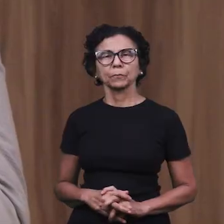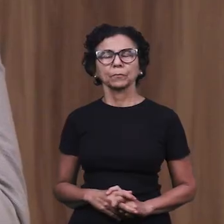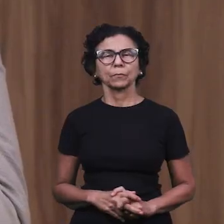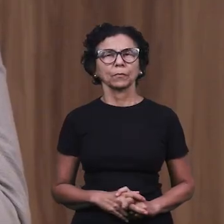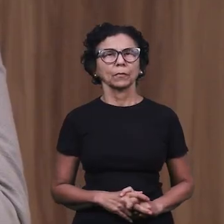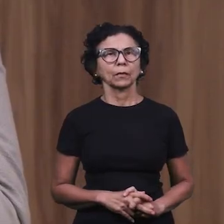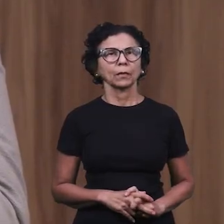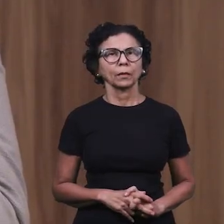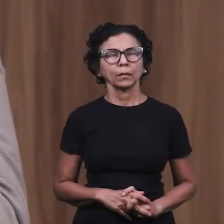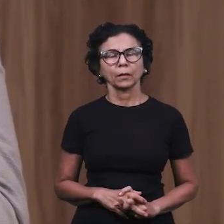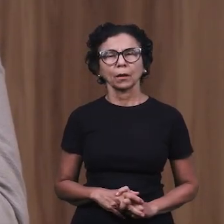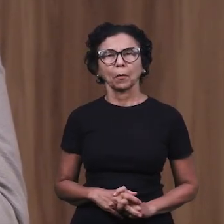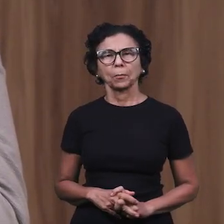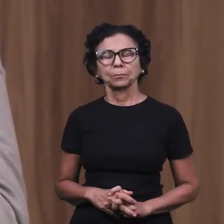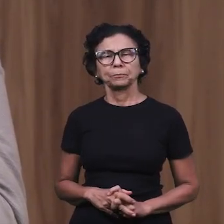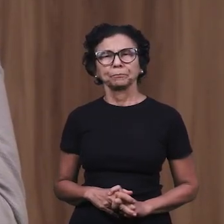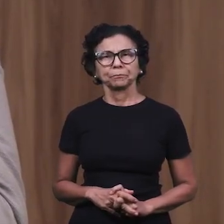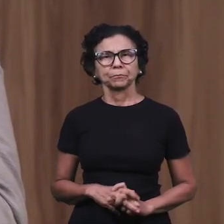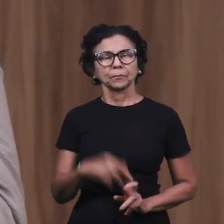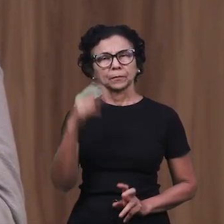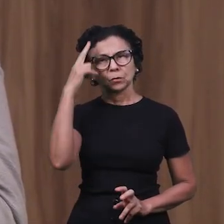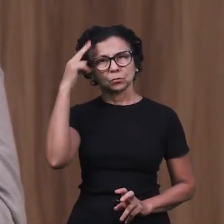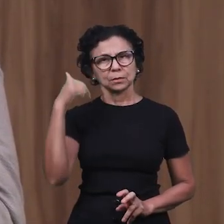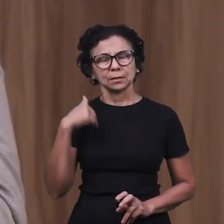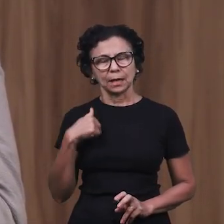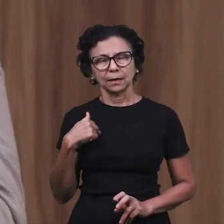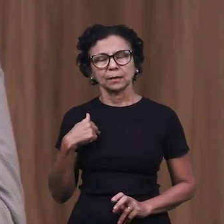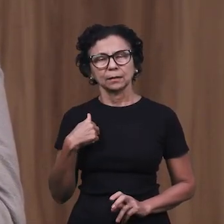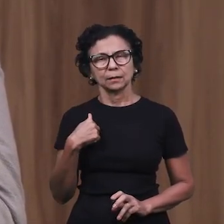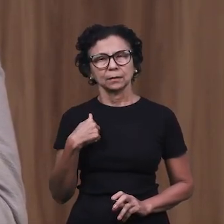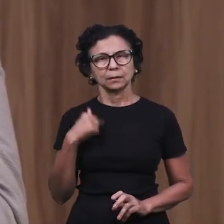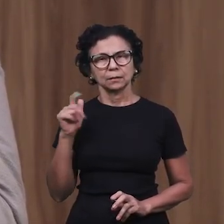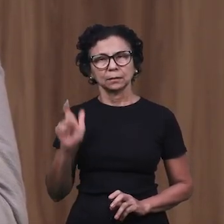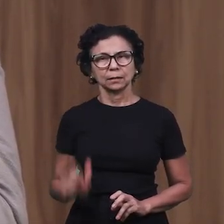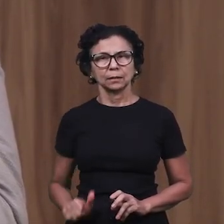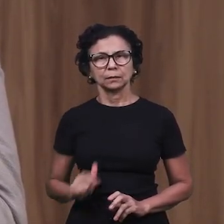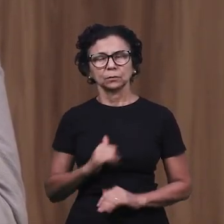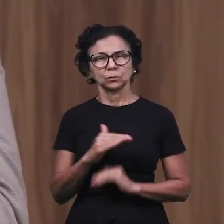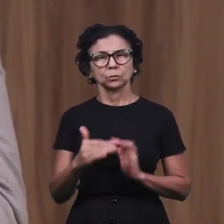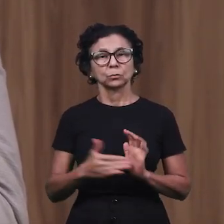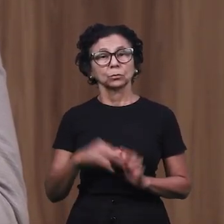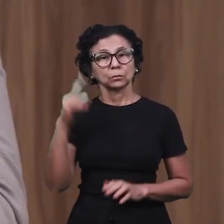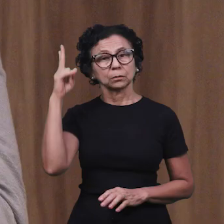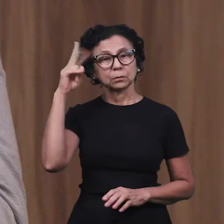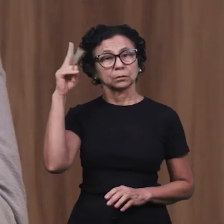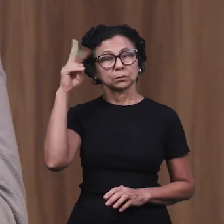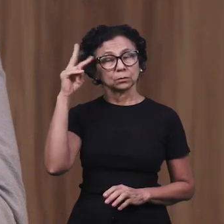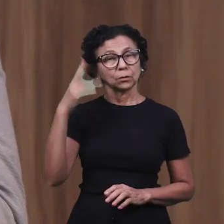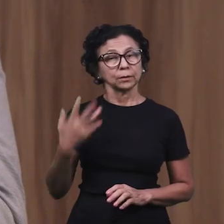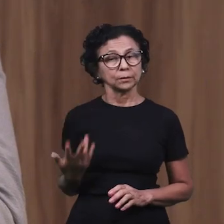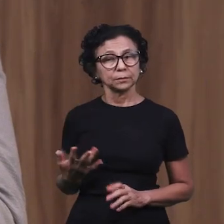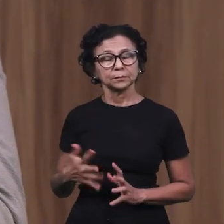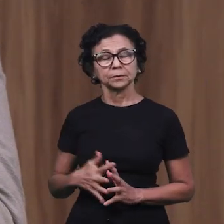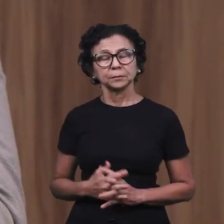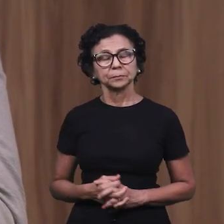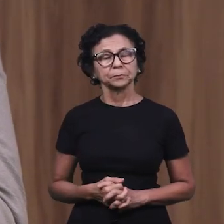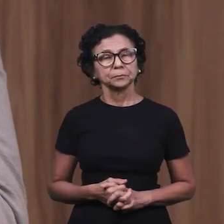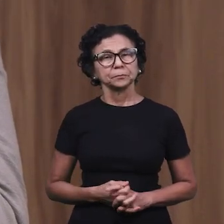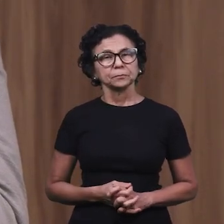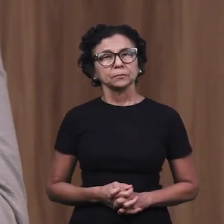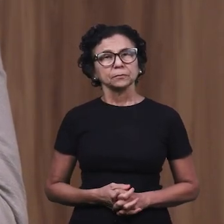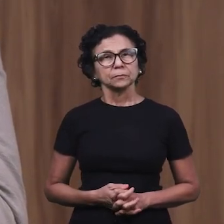histórico, né, desde o início desse personagem, dessa figura que representa